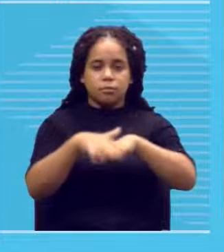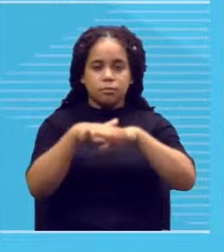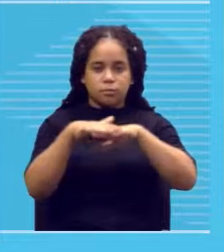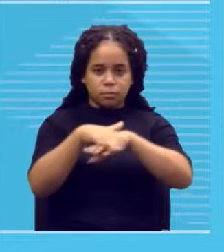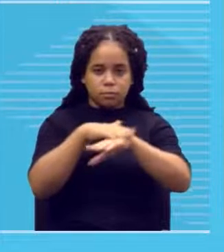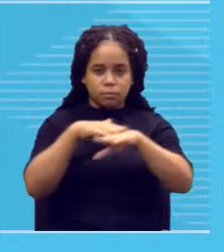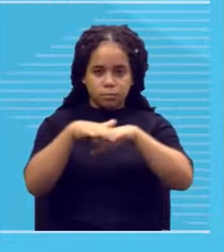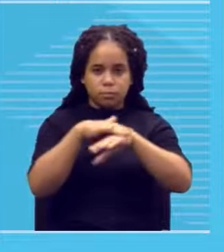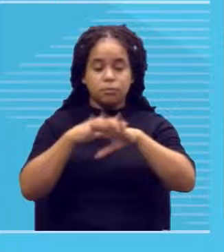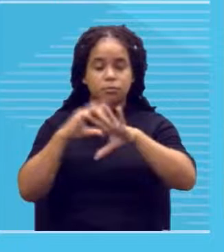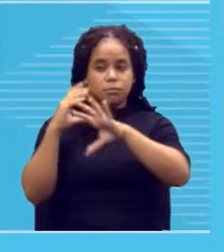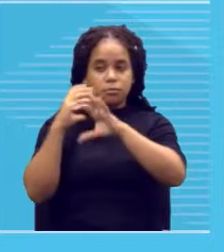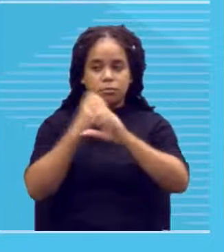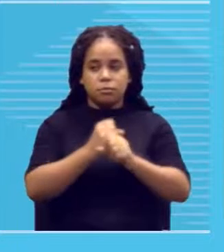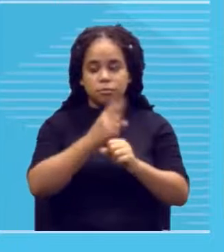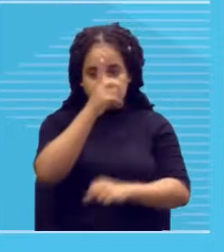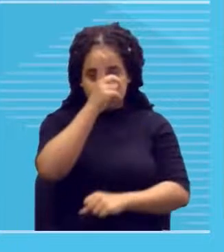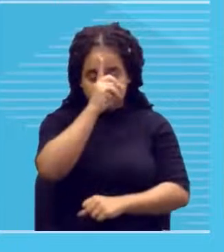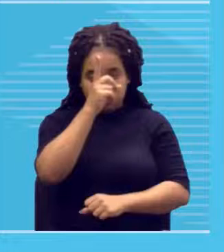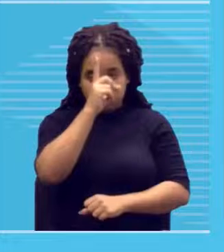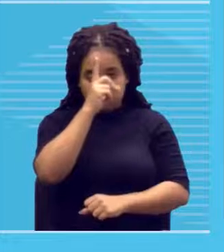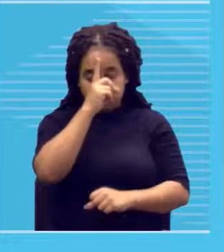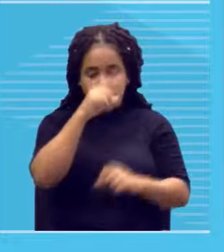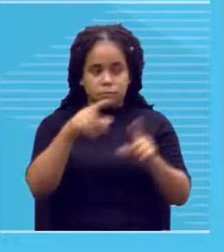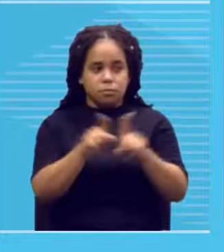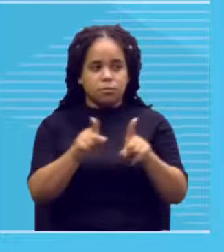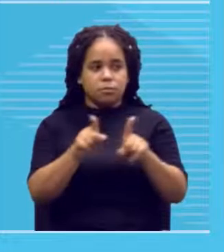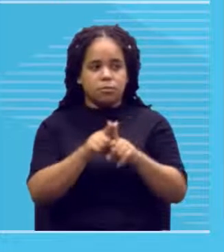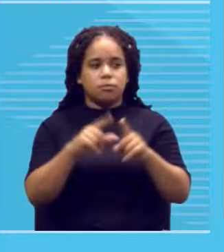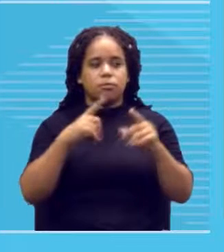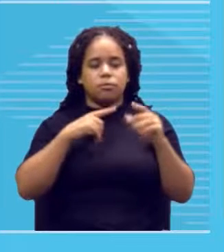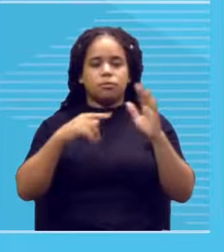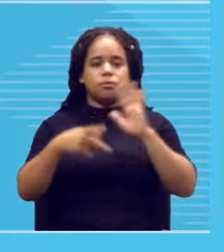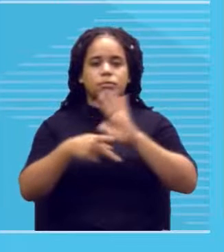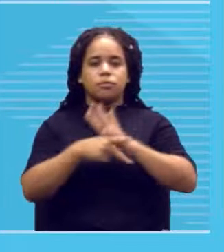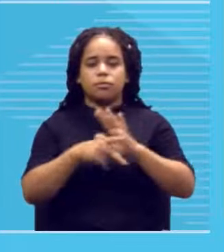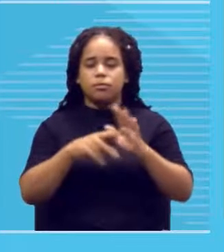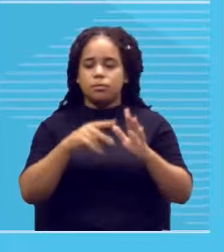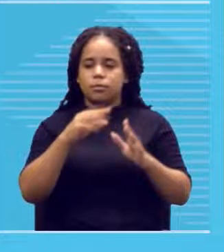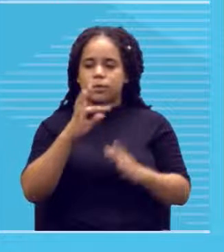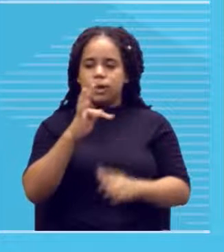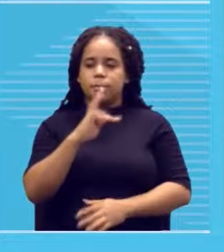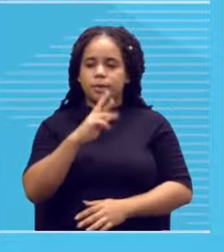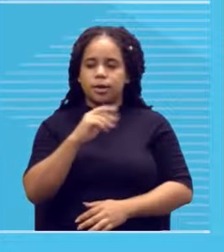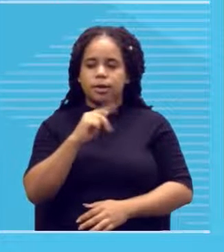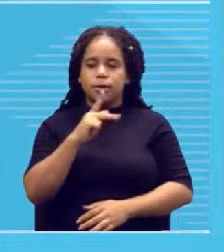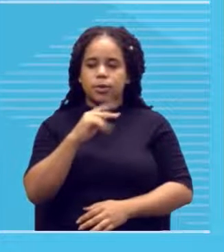que é cálculo de área área do trapézio área do círculo ok